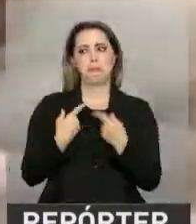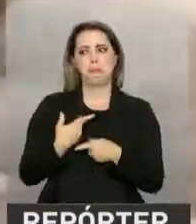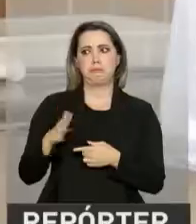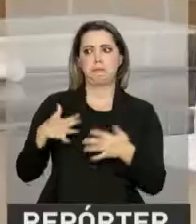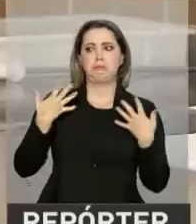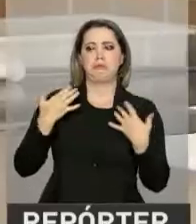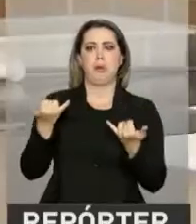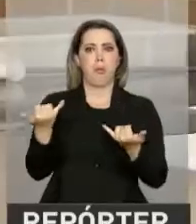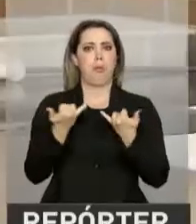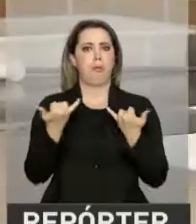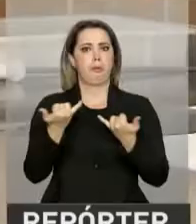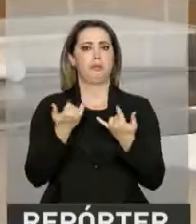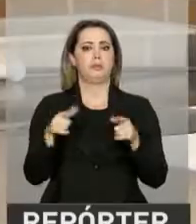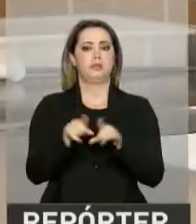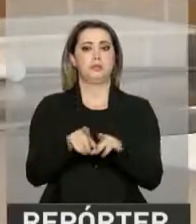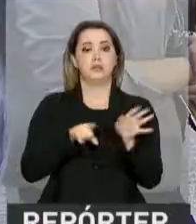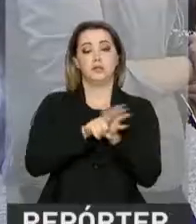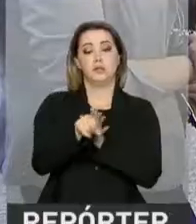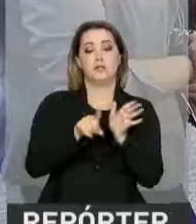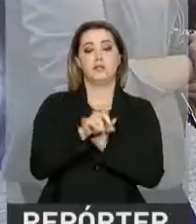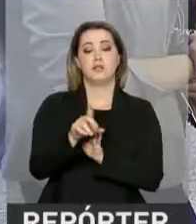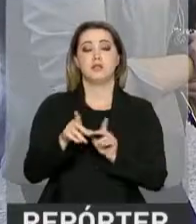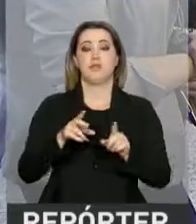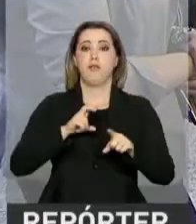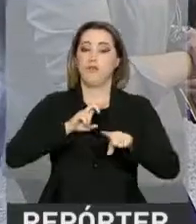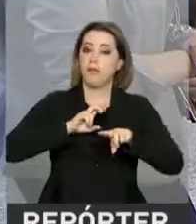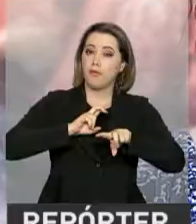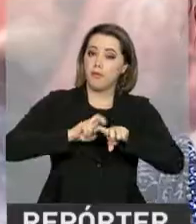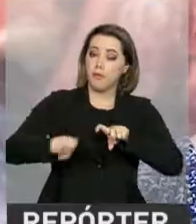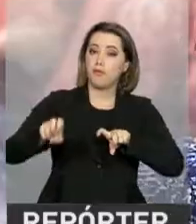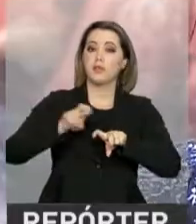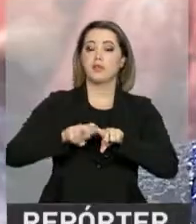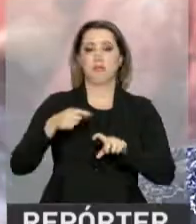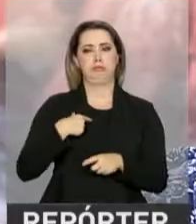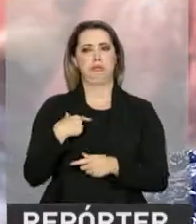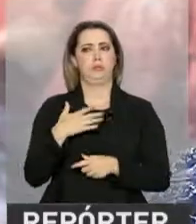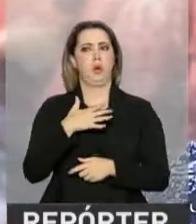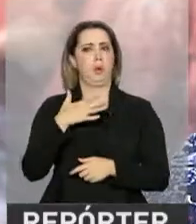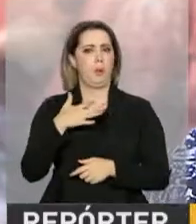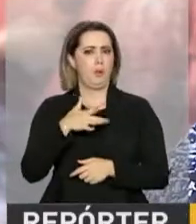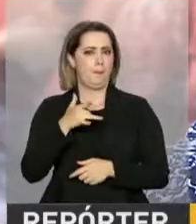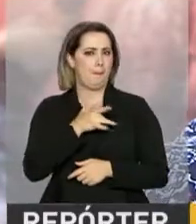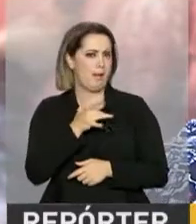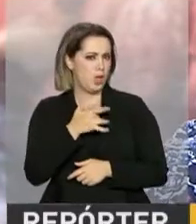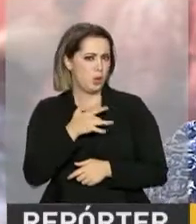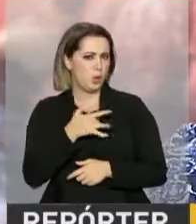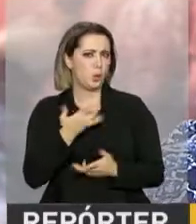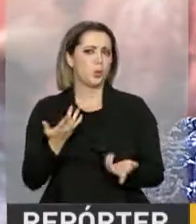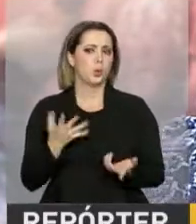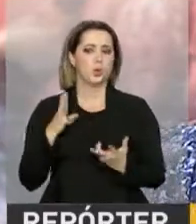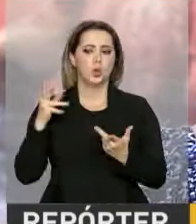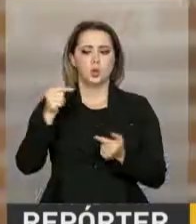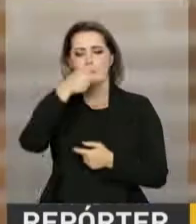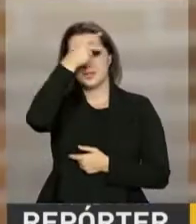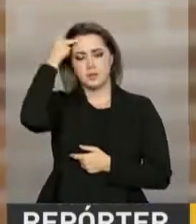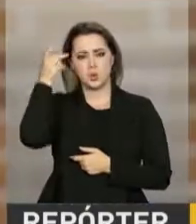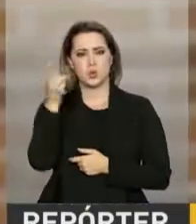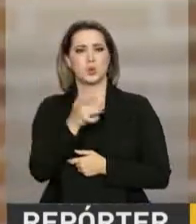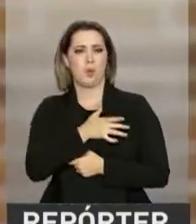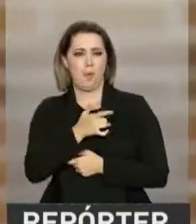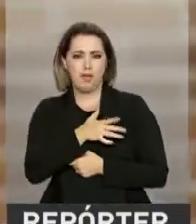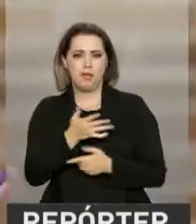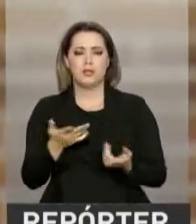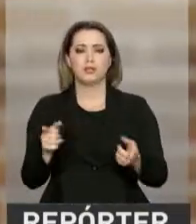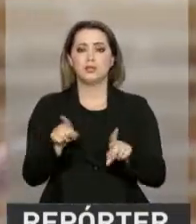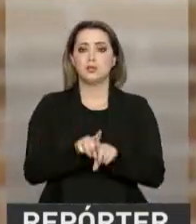sobre a operação da Polícia Federal nos frigoríficos, ela ficou desconfiada. Estamos com medo, sim. Acho que não é só eu, não, todos nós, né? E para